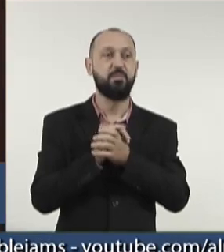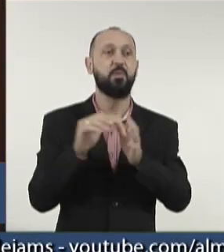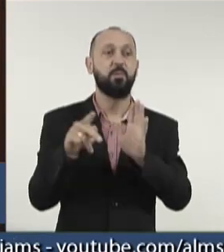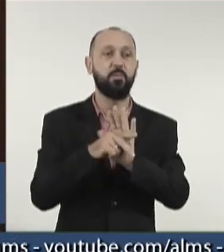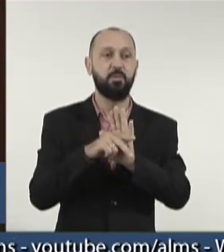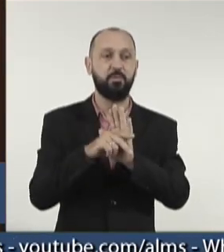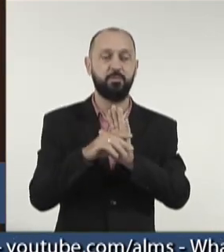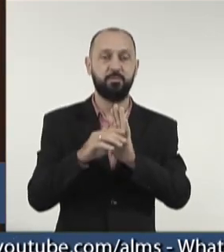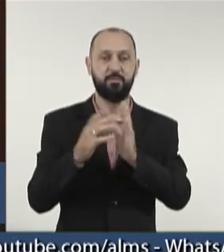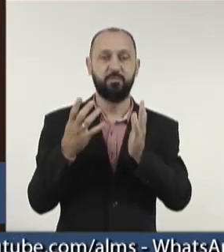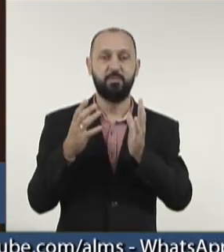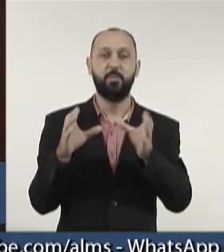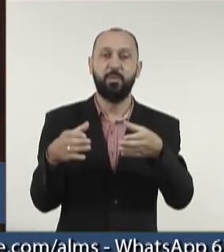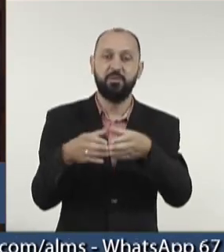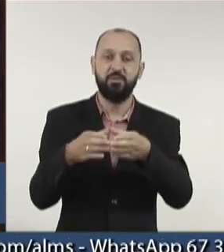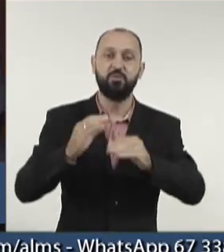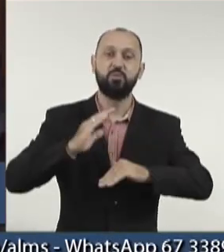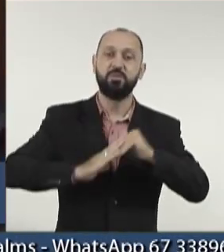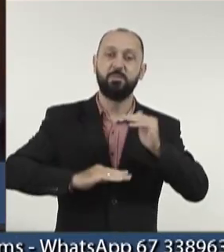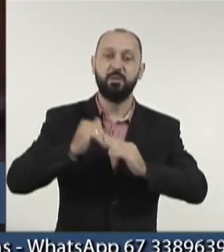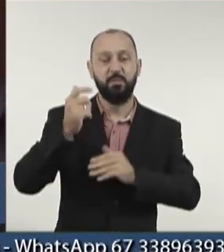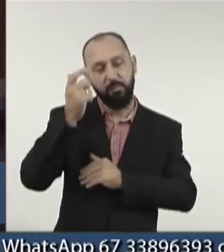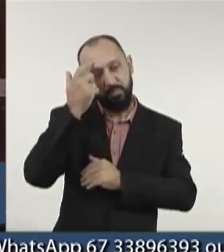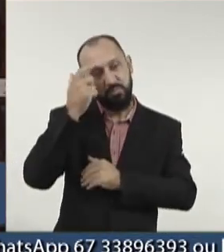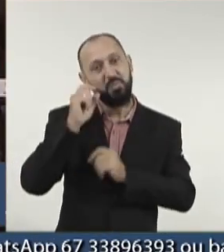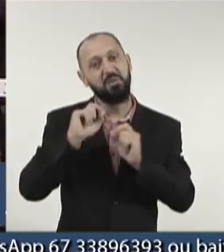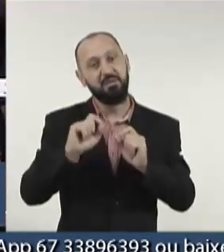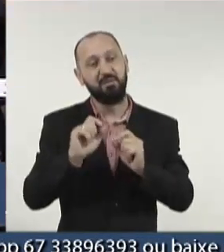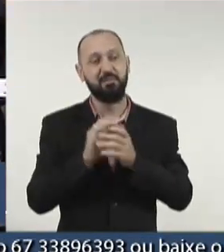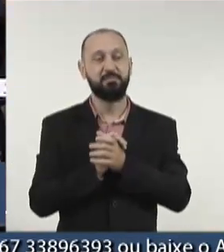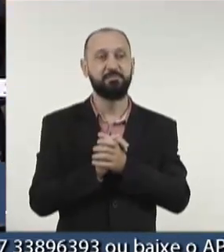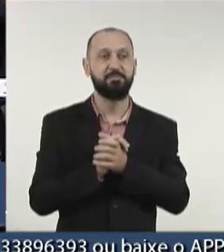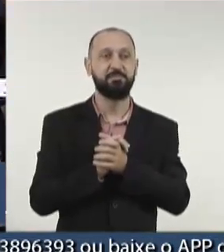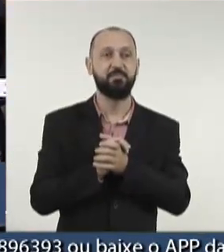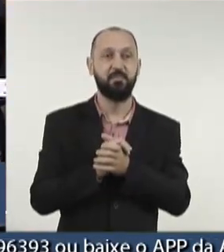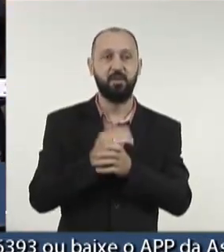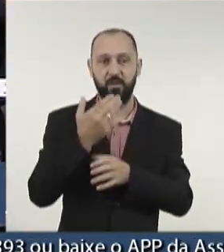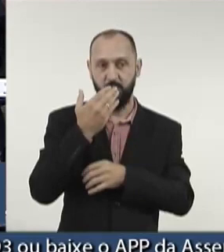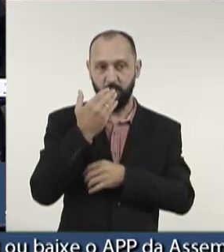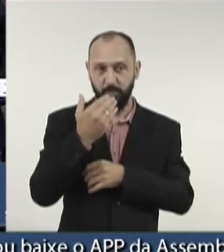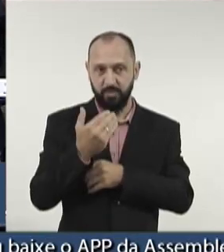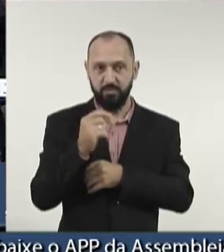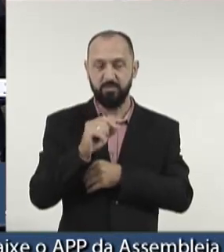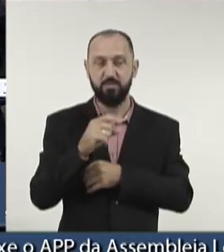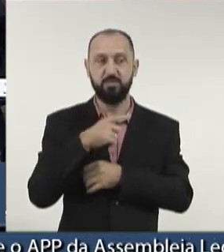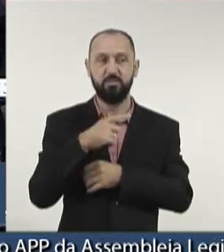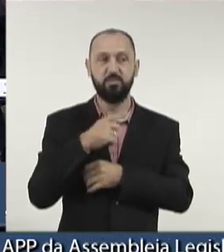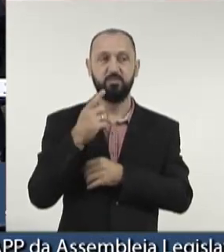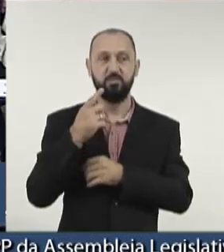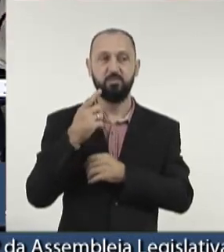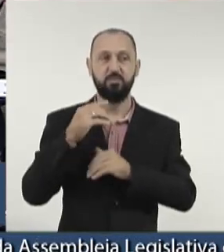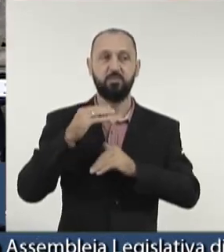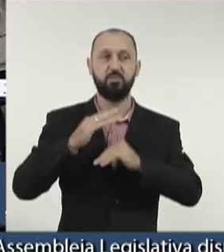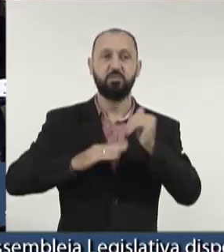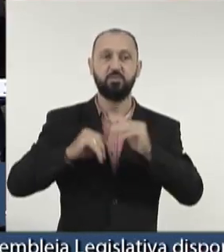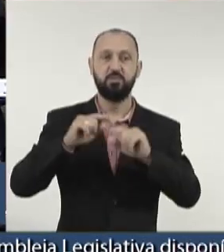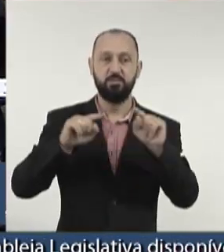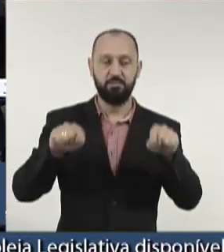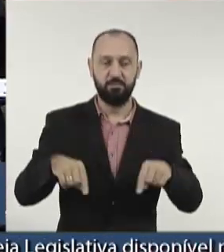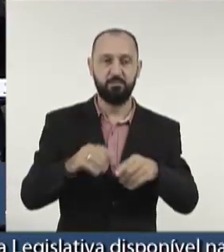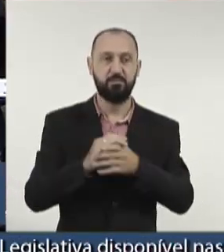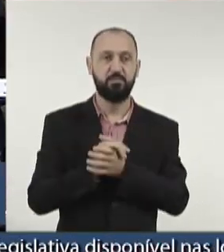Partido dos Trabalhadores, que entendeu que isso era uma reivindicação dos servidores, que